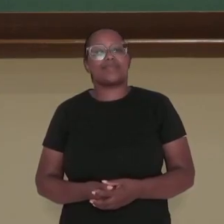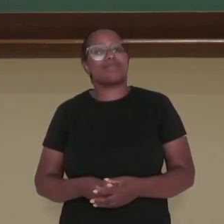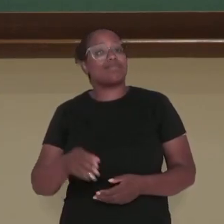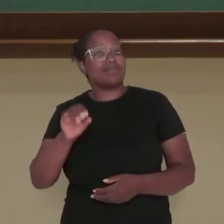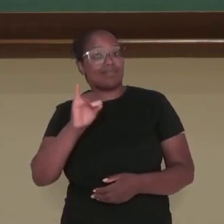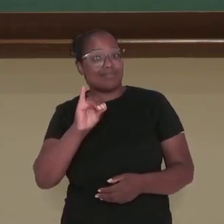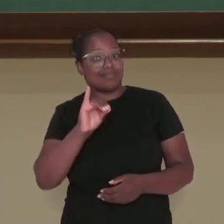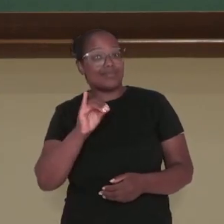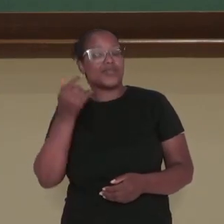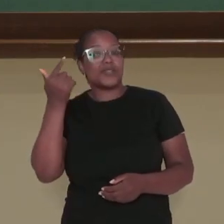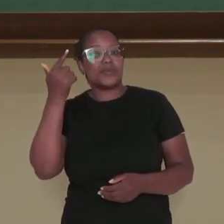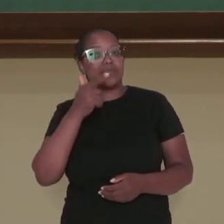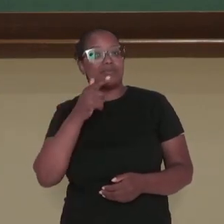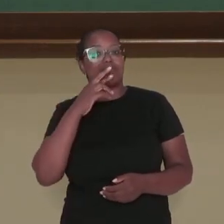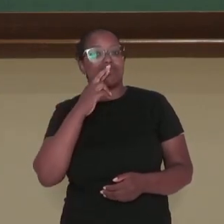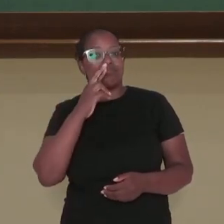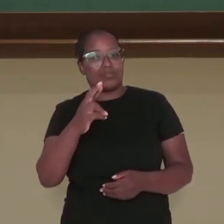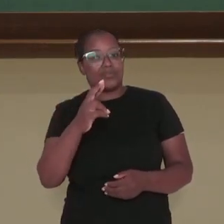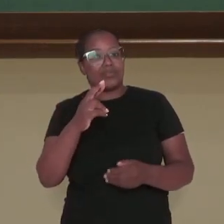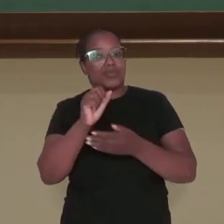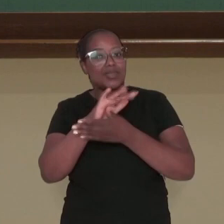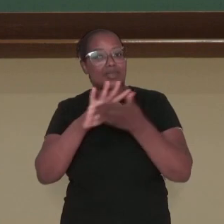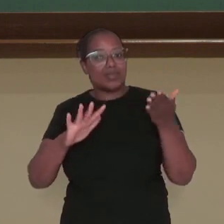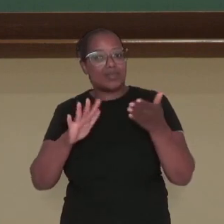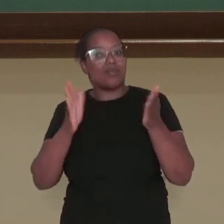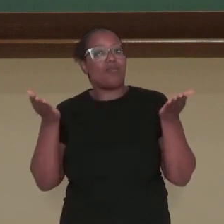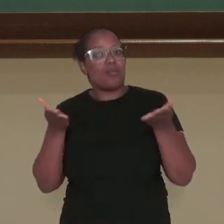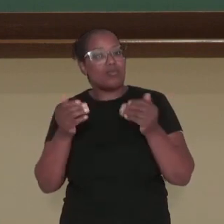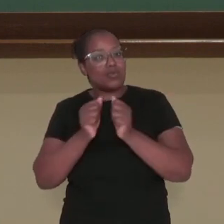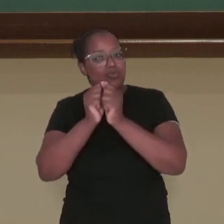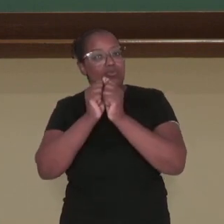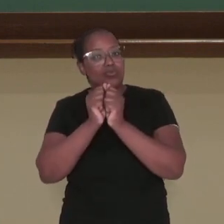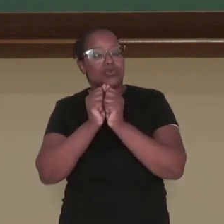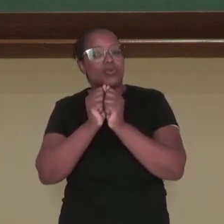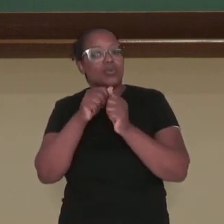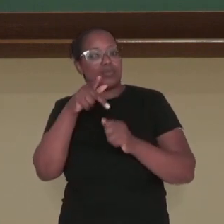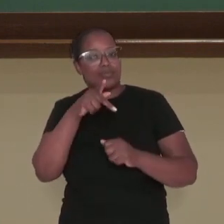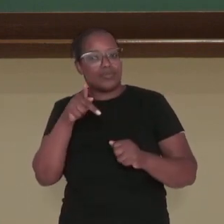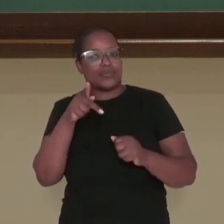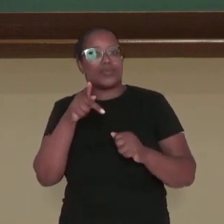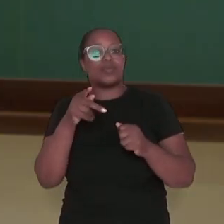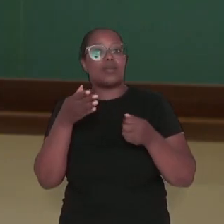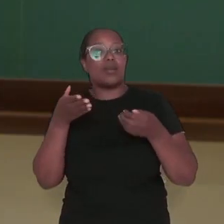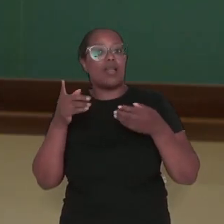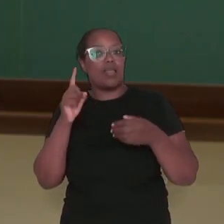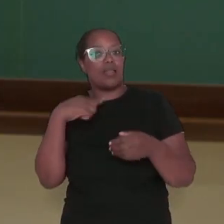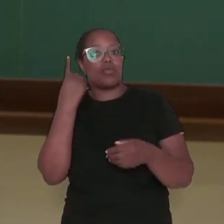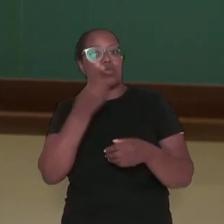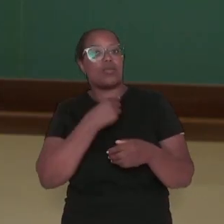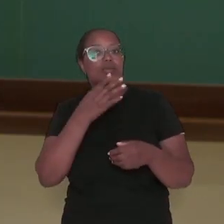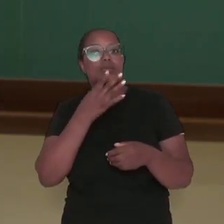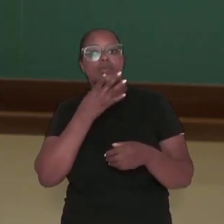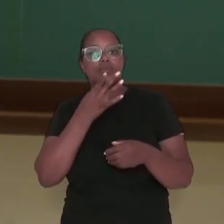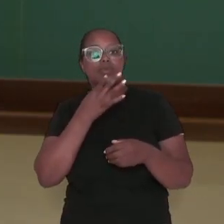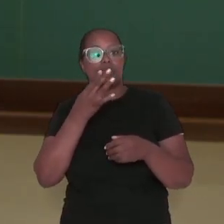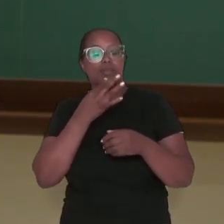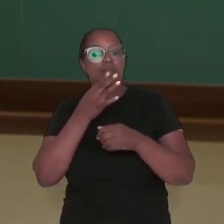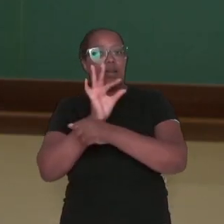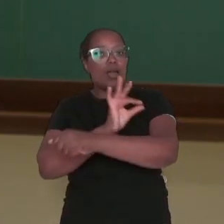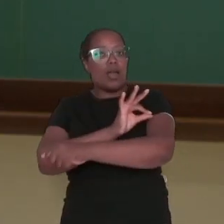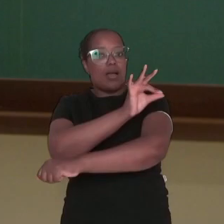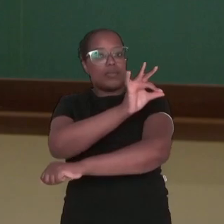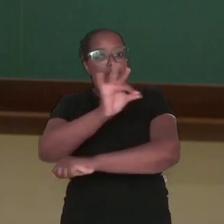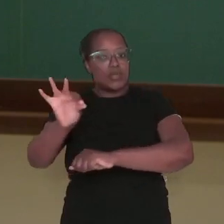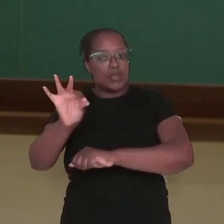E aí, pessoal, resolveram? Vamos acompanhar a correção aqui comigo? Então acompanhe, pessoal. Nós conhecemos a medida da massa